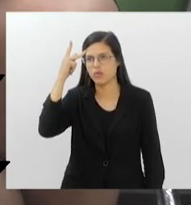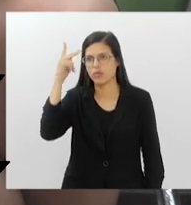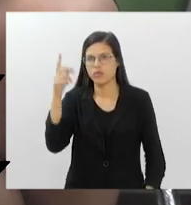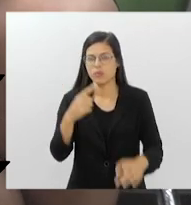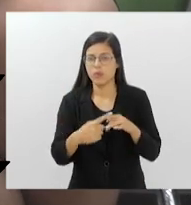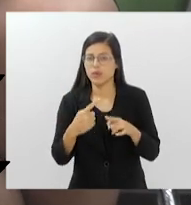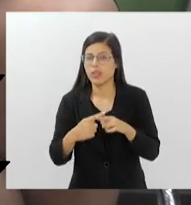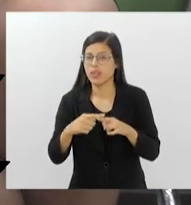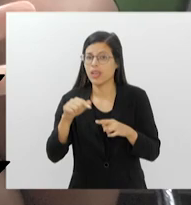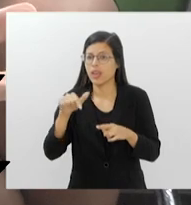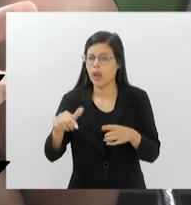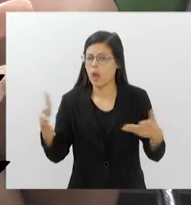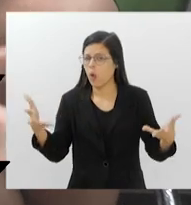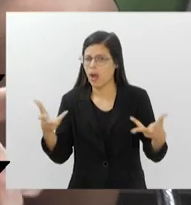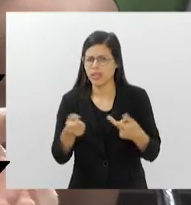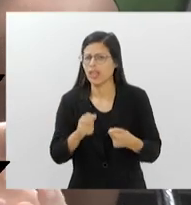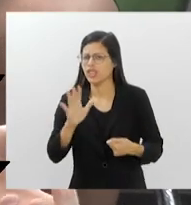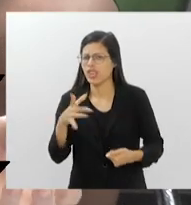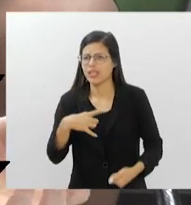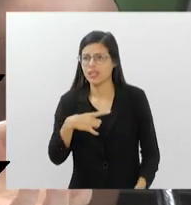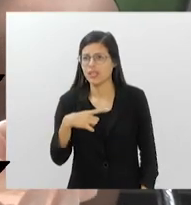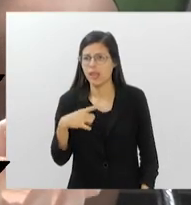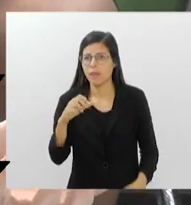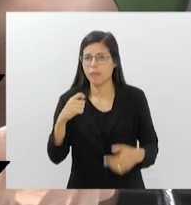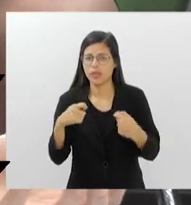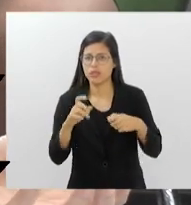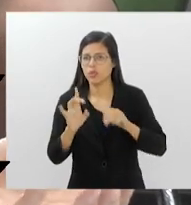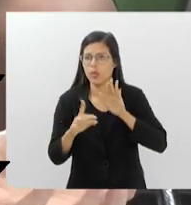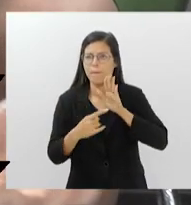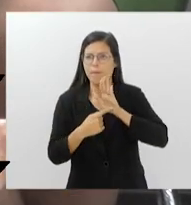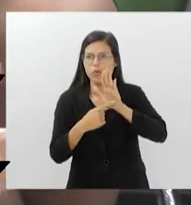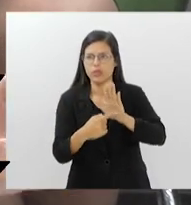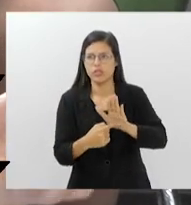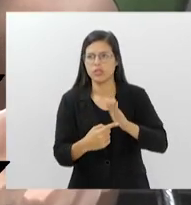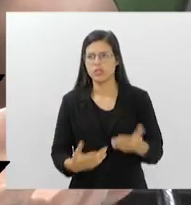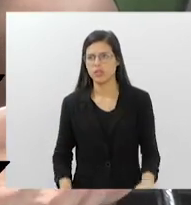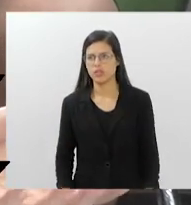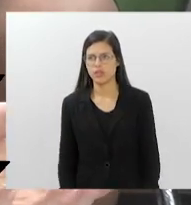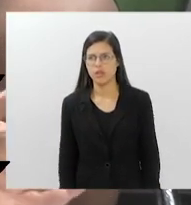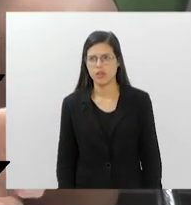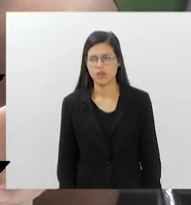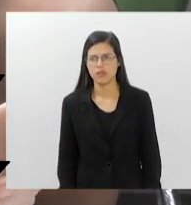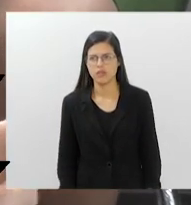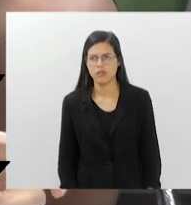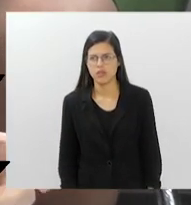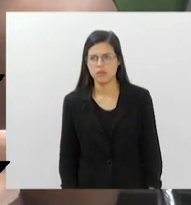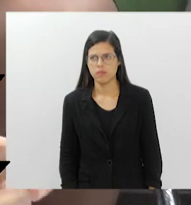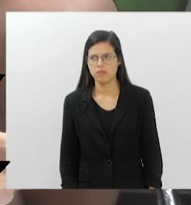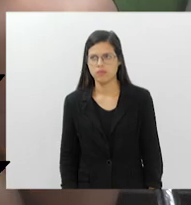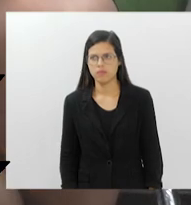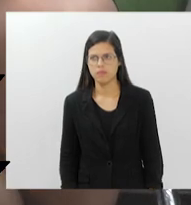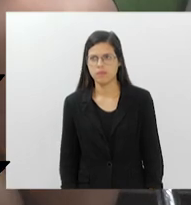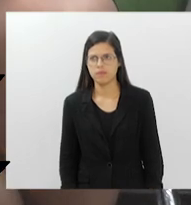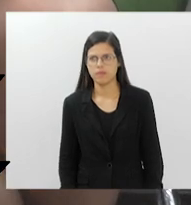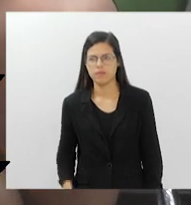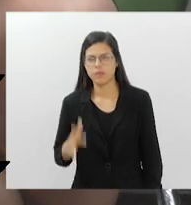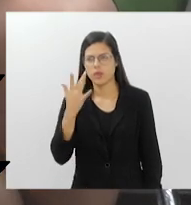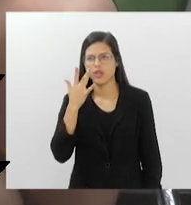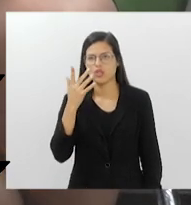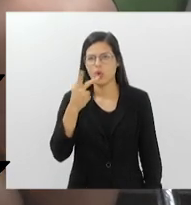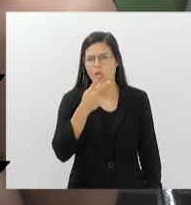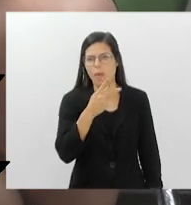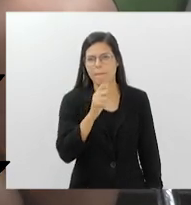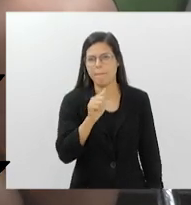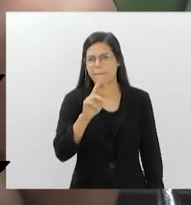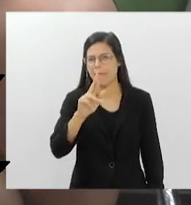precisam ser revelados porque senão fica parecendo sabe eu não não acho que o para